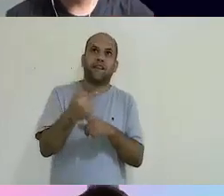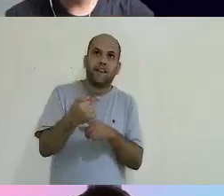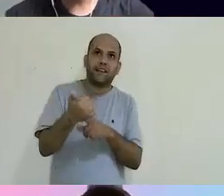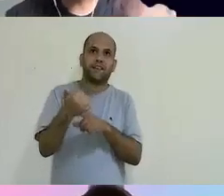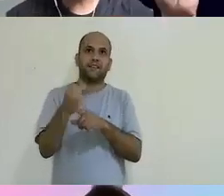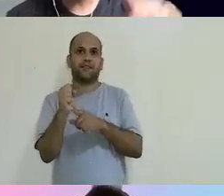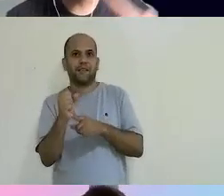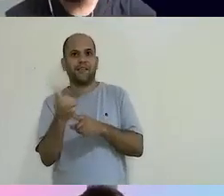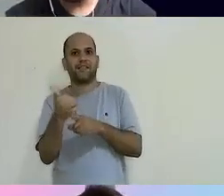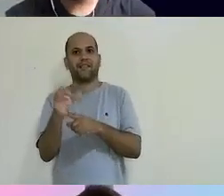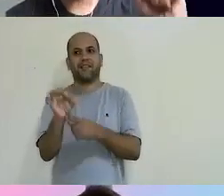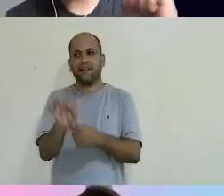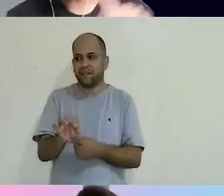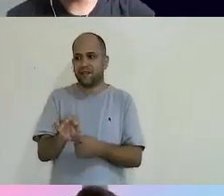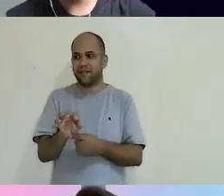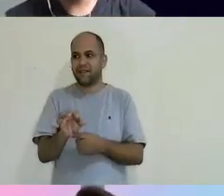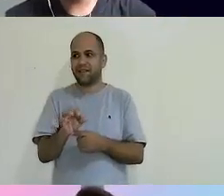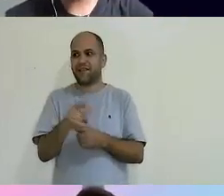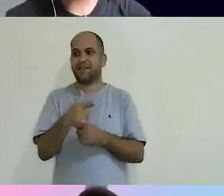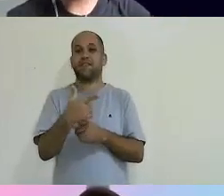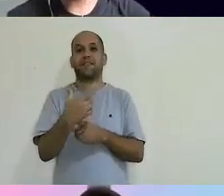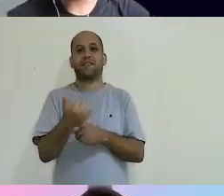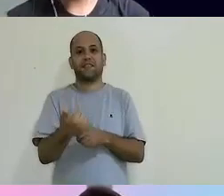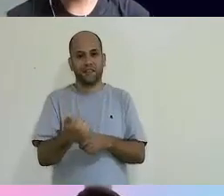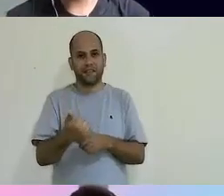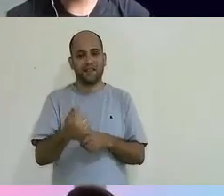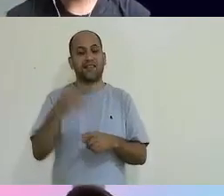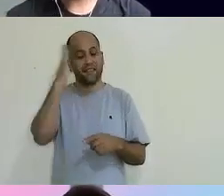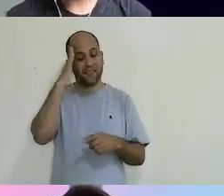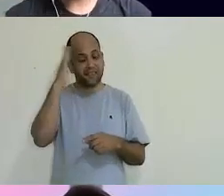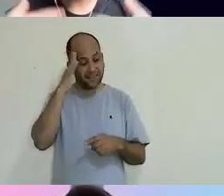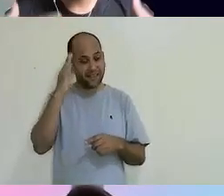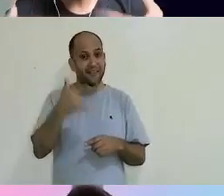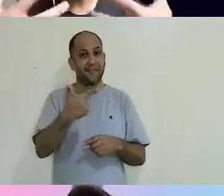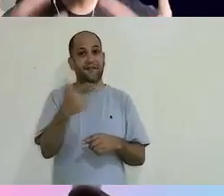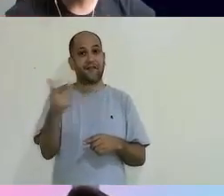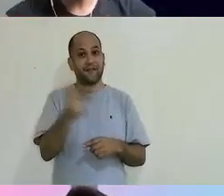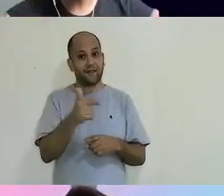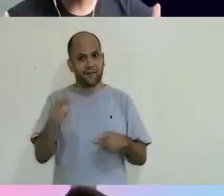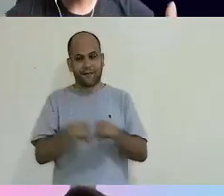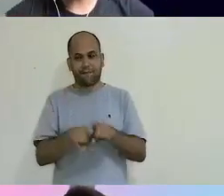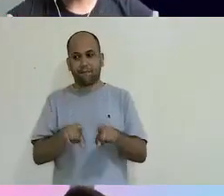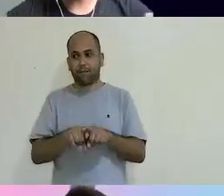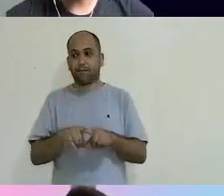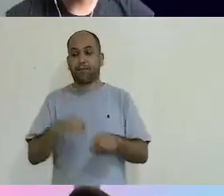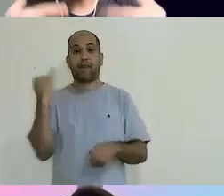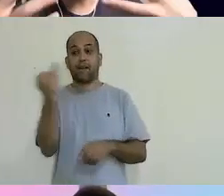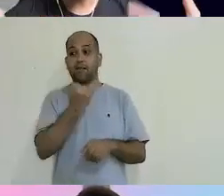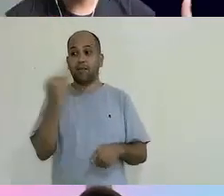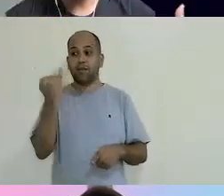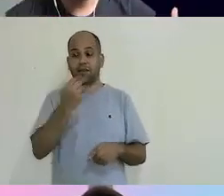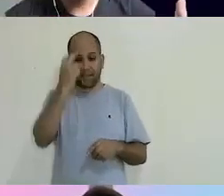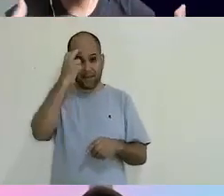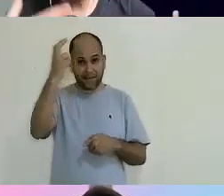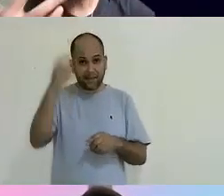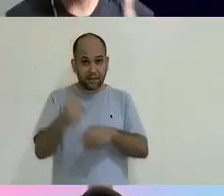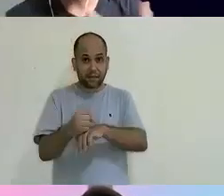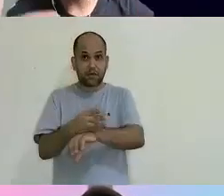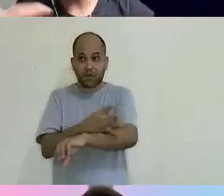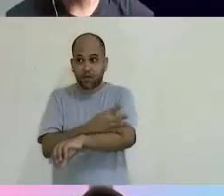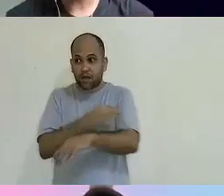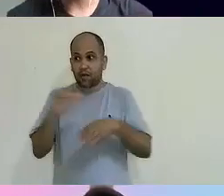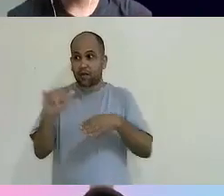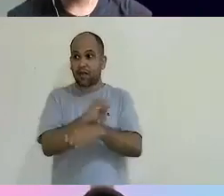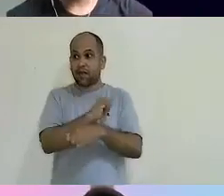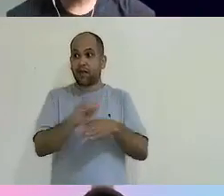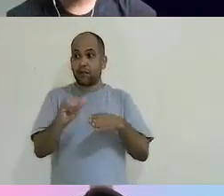2018, 2019, 2021 e tenho certeza que vai ser para 2022. Então, assim, a importância da inteligência emocional, da resiliência para com